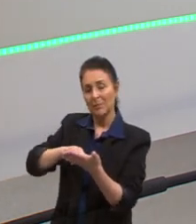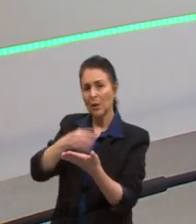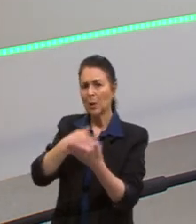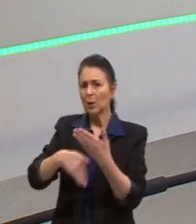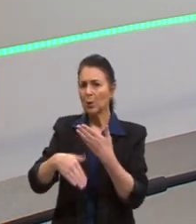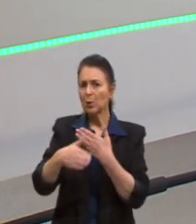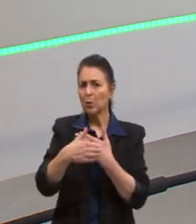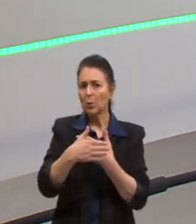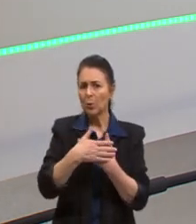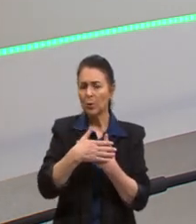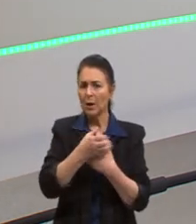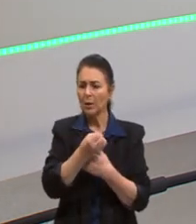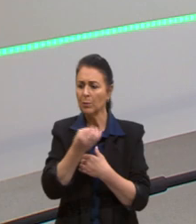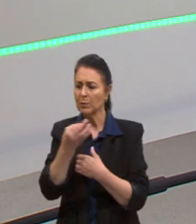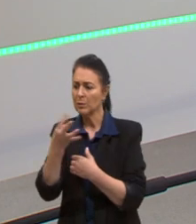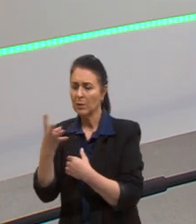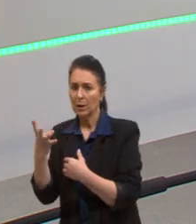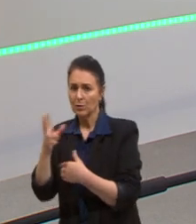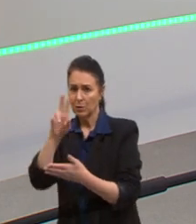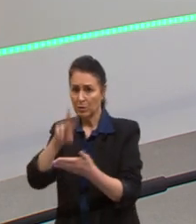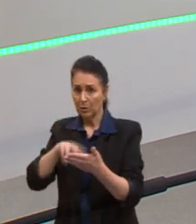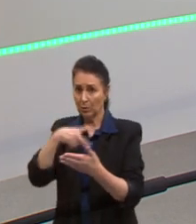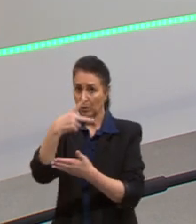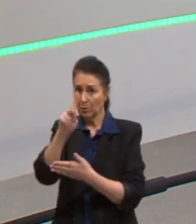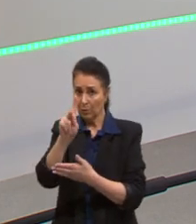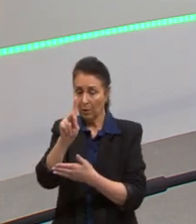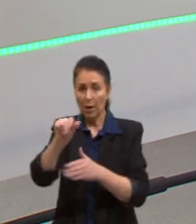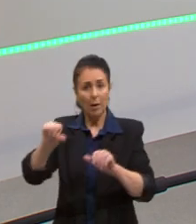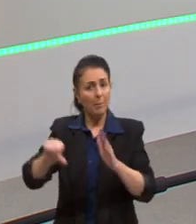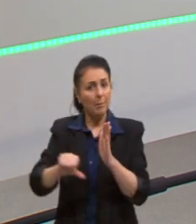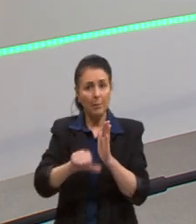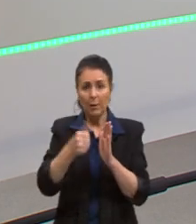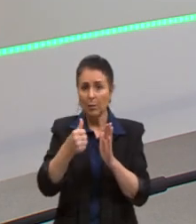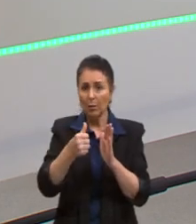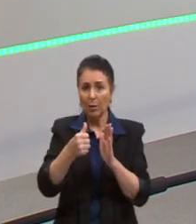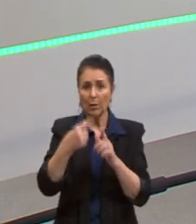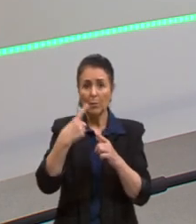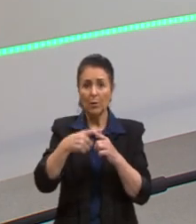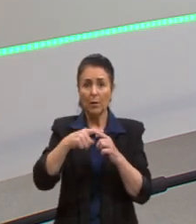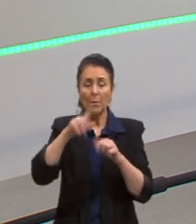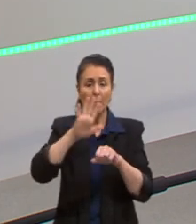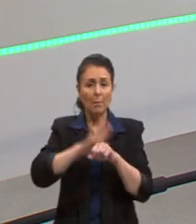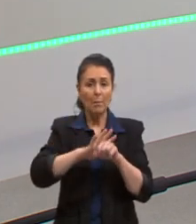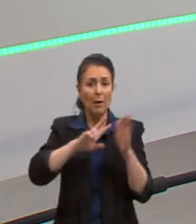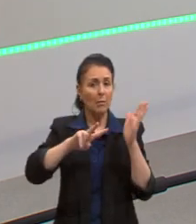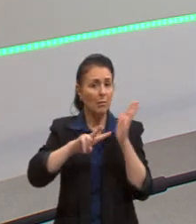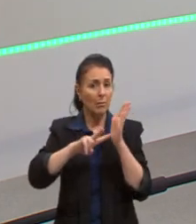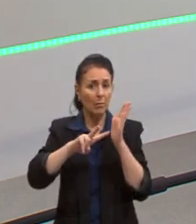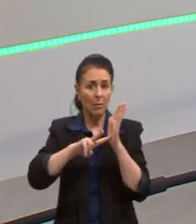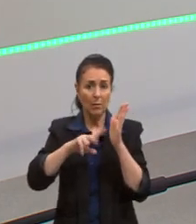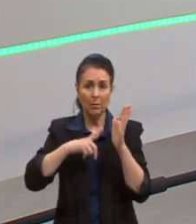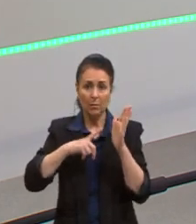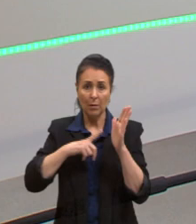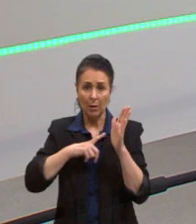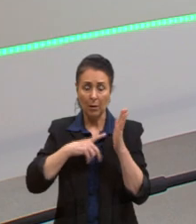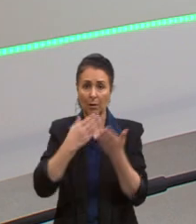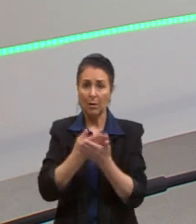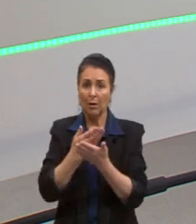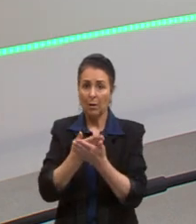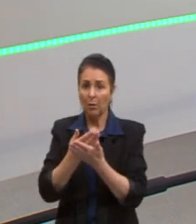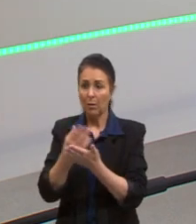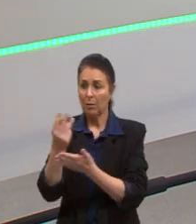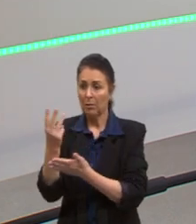o teu acervo de leituras ele vai enriquecendo o teu vô e ele vai irrigação de outra visão de mundo isso já foi comentado na aula 3